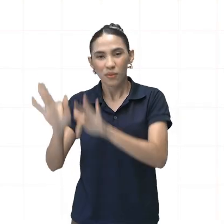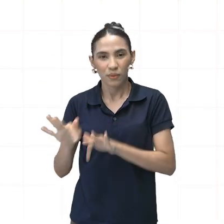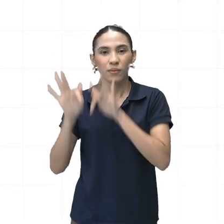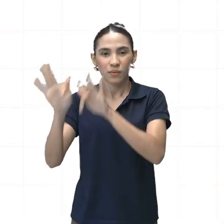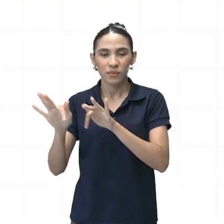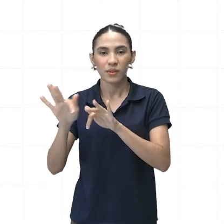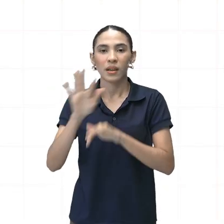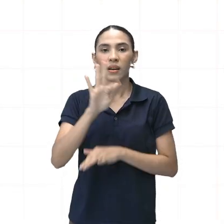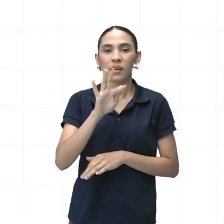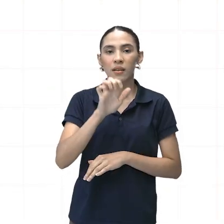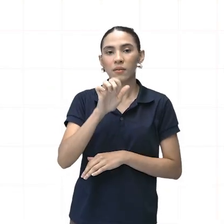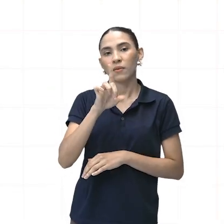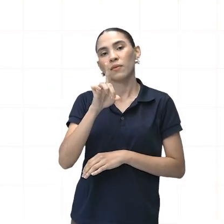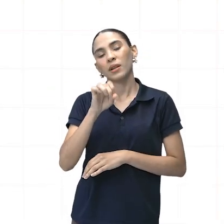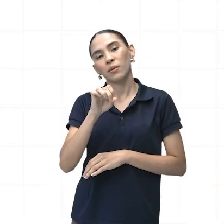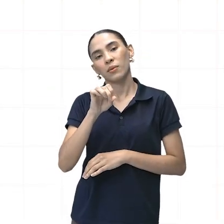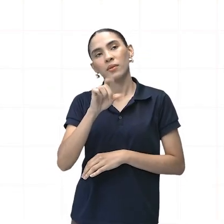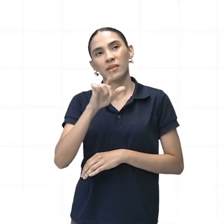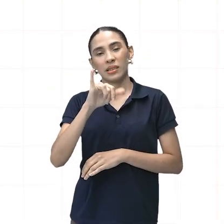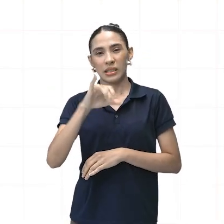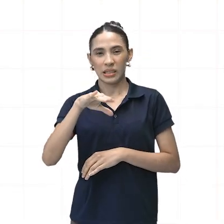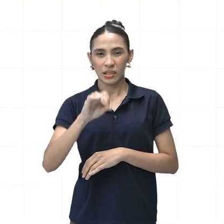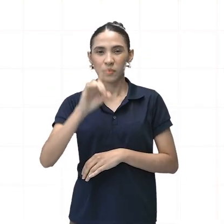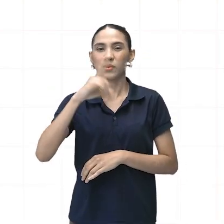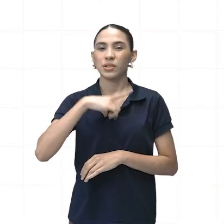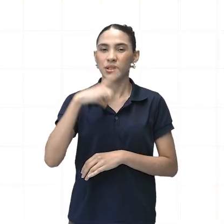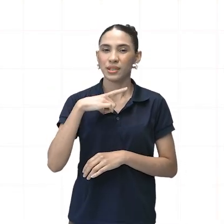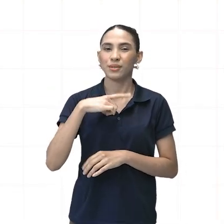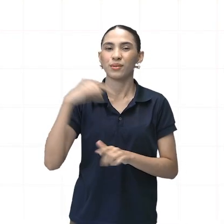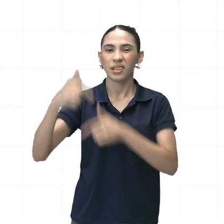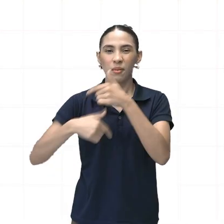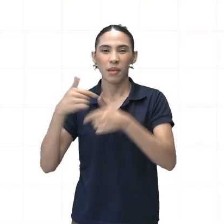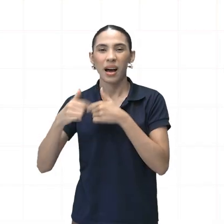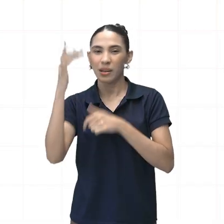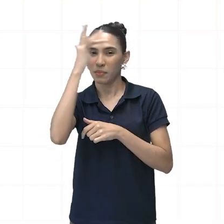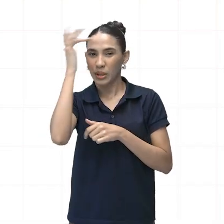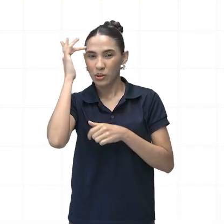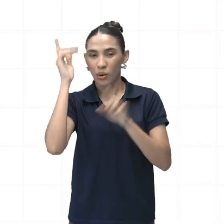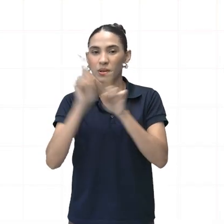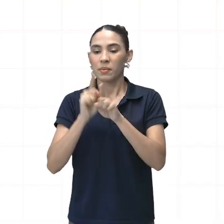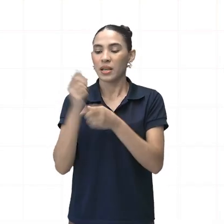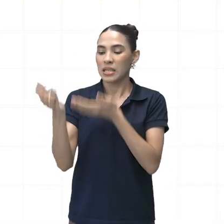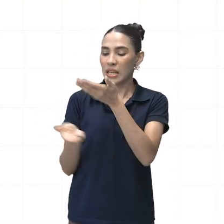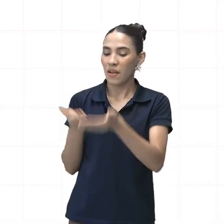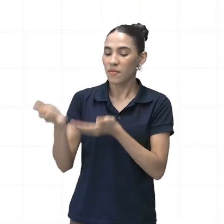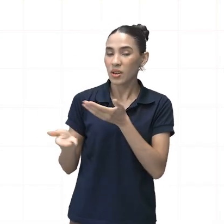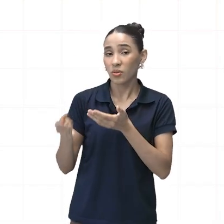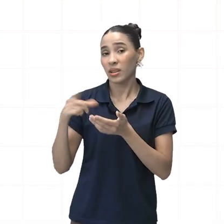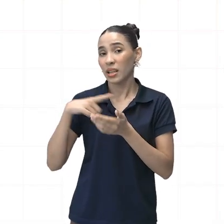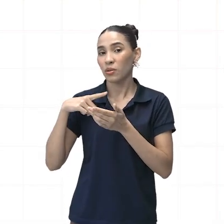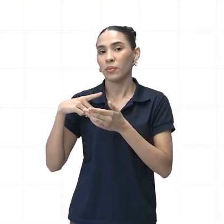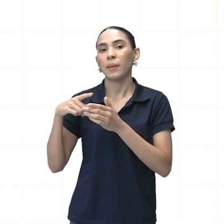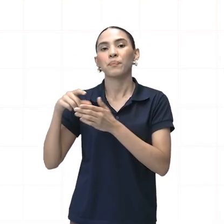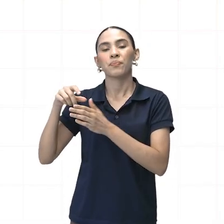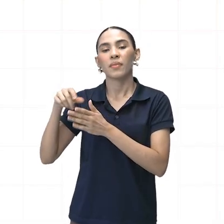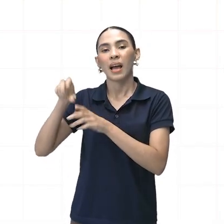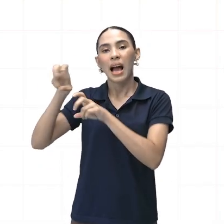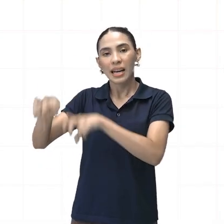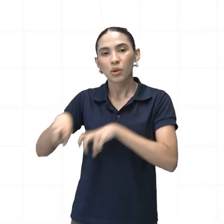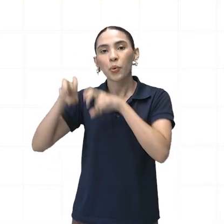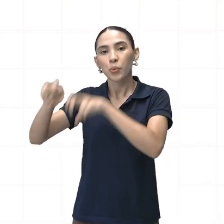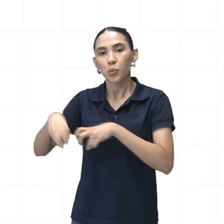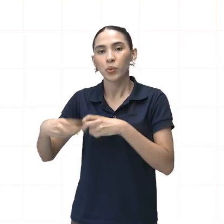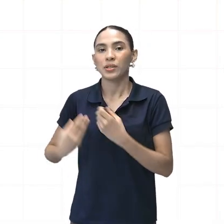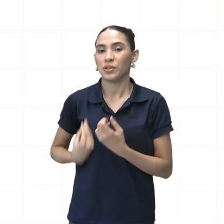aquela área do feudo que tinha o trabalho ali das pessoas, né? Tinha o trabalho servil através de uma agricultura de subsistência, que